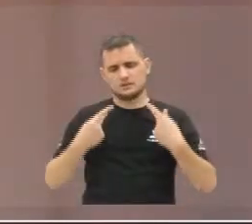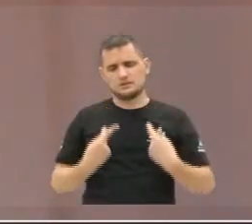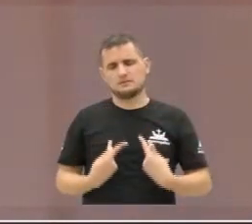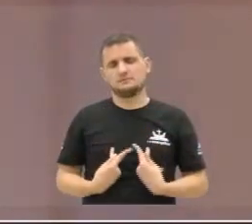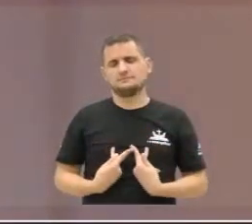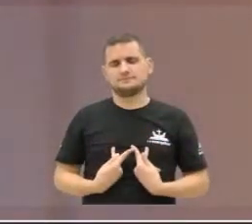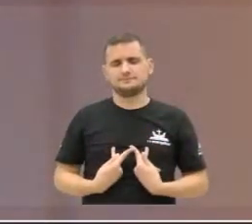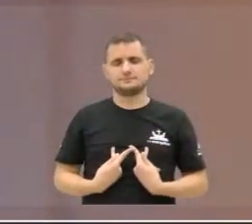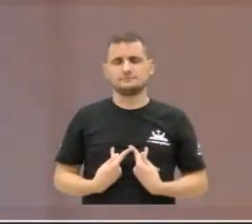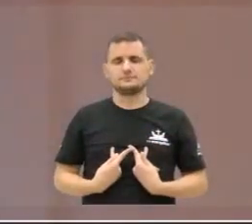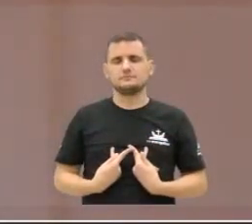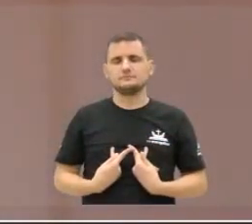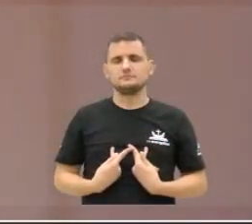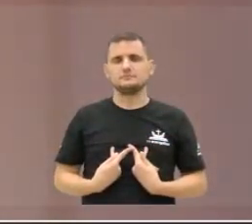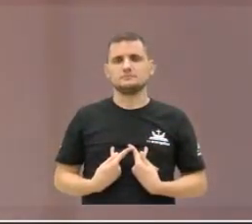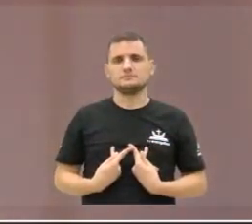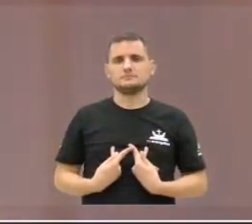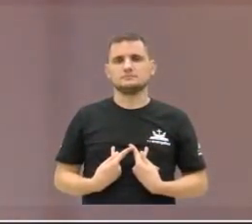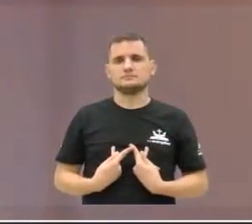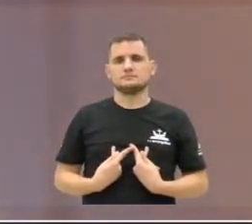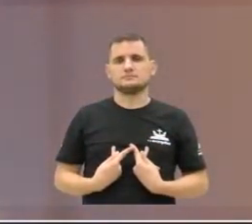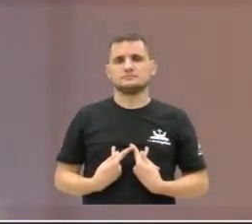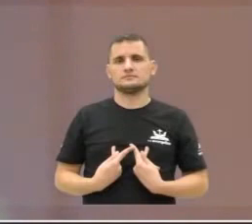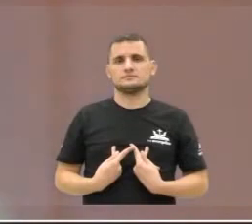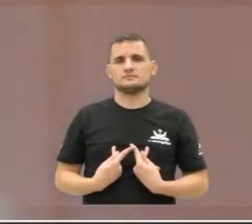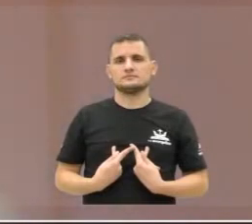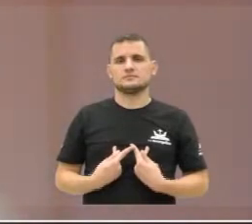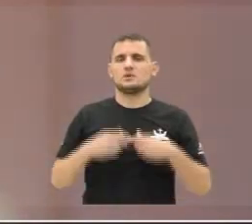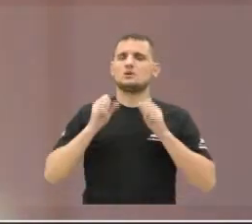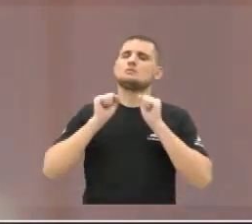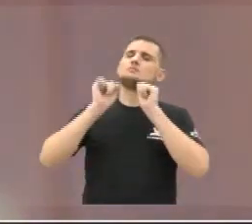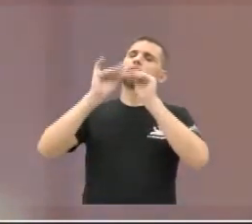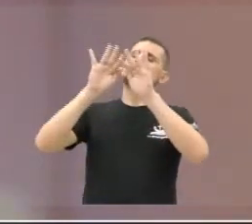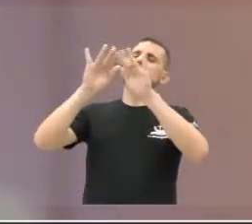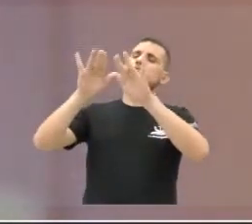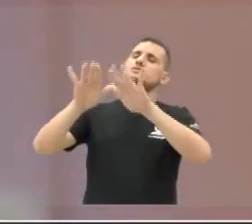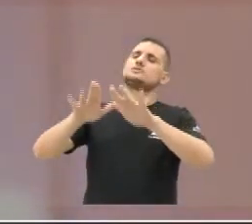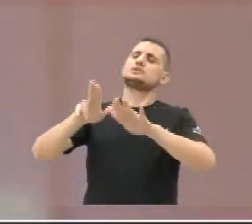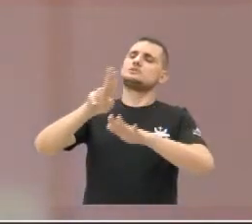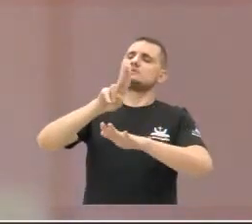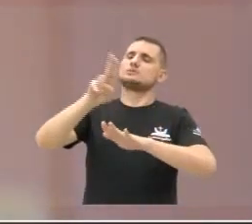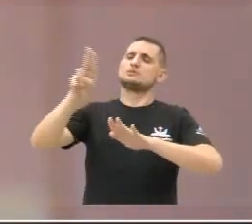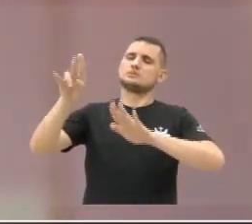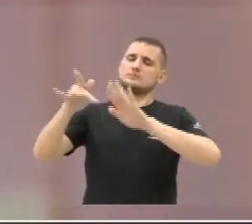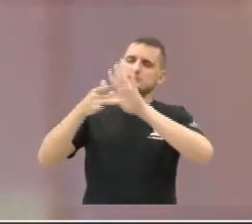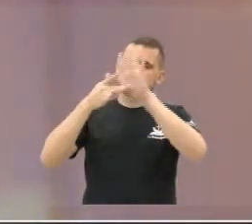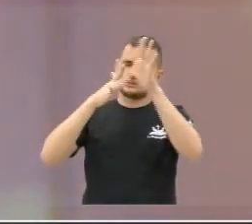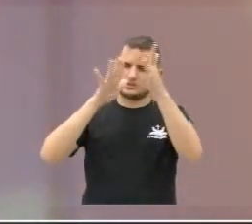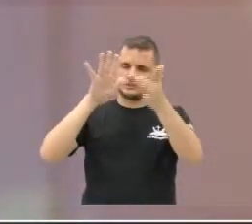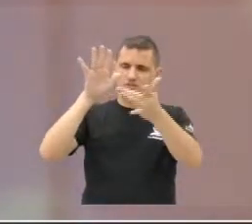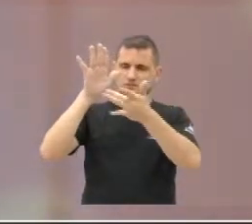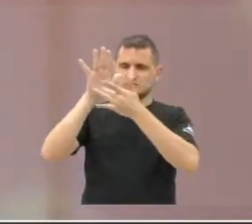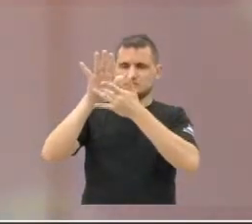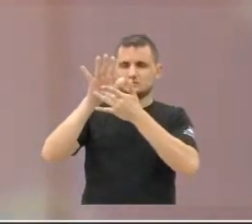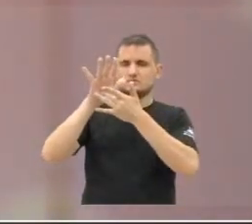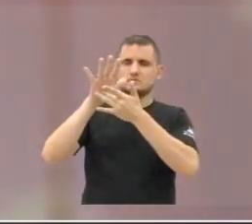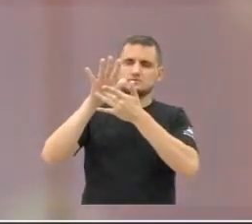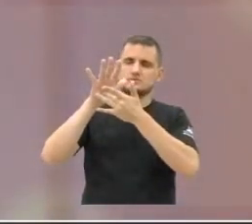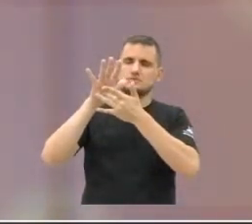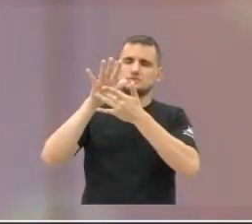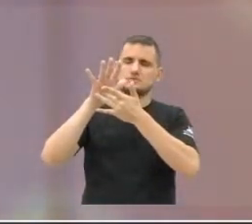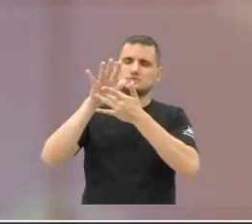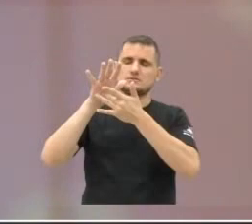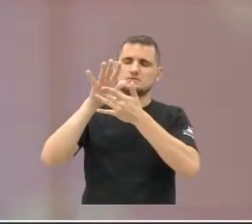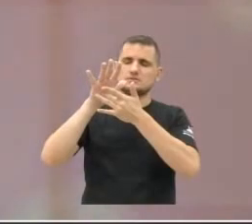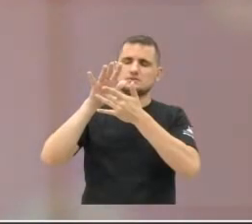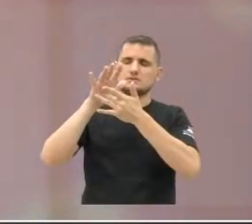Jesus Cristo, verdadeiro Deus e verdadeiro homem. Bendito seja o nome de Jesus. Bendito seja o nome de